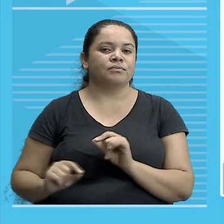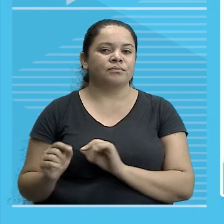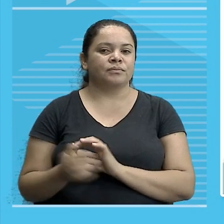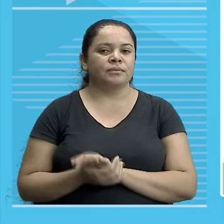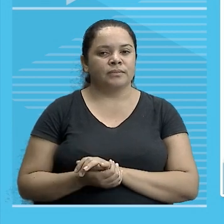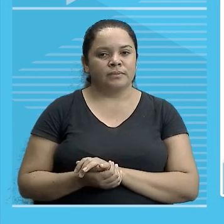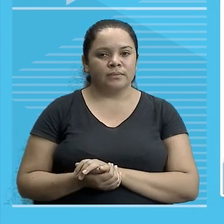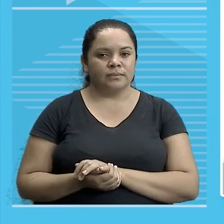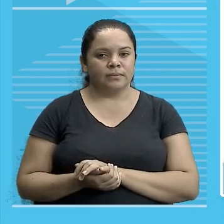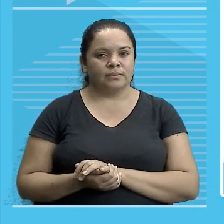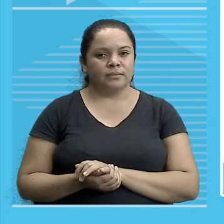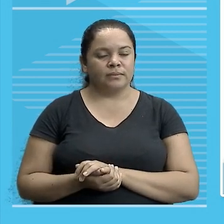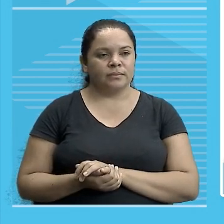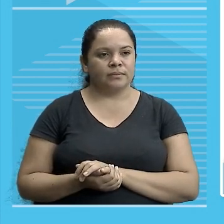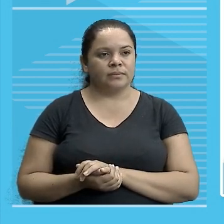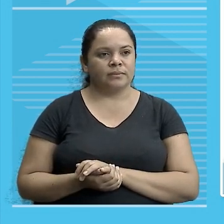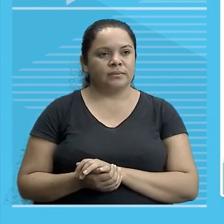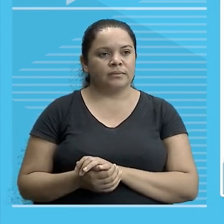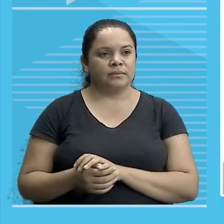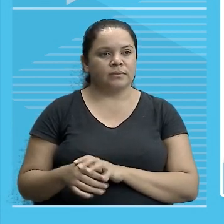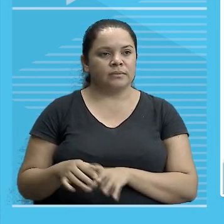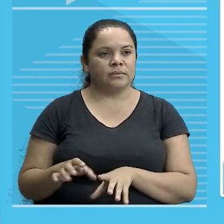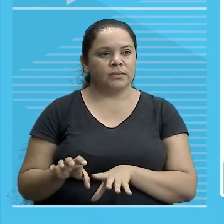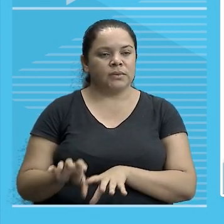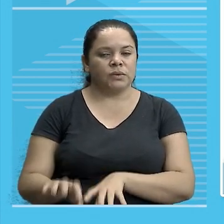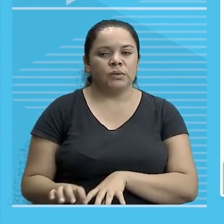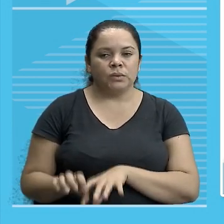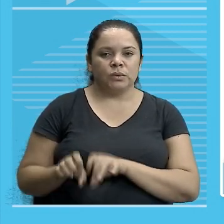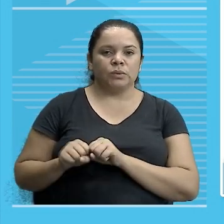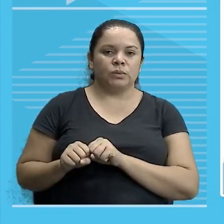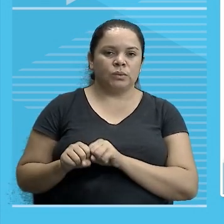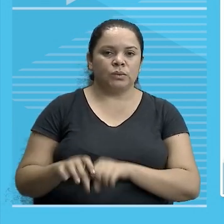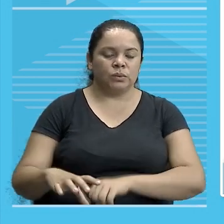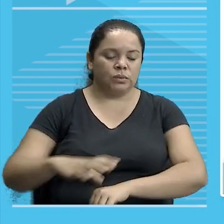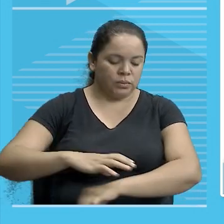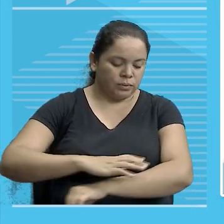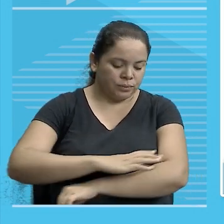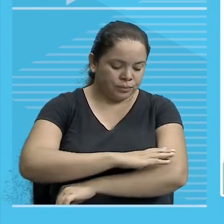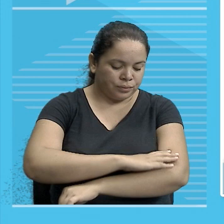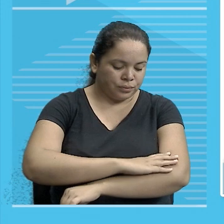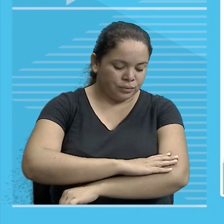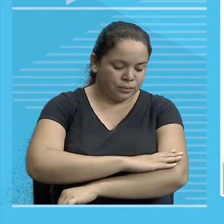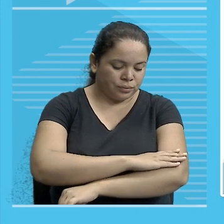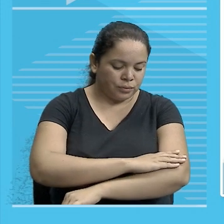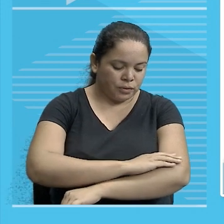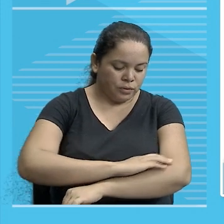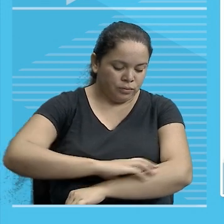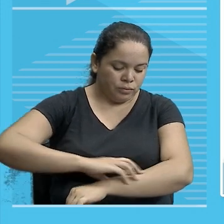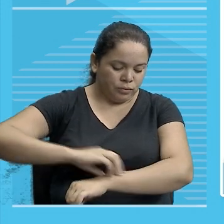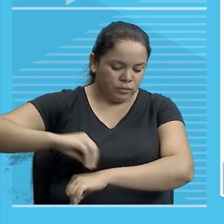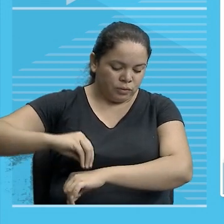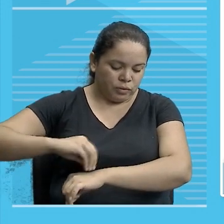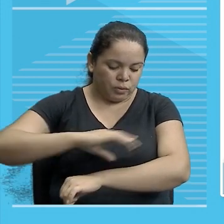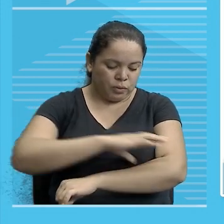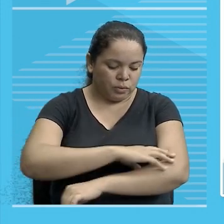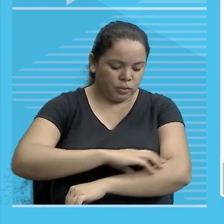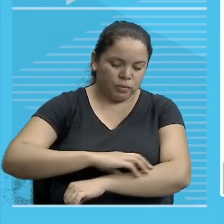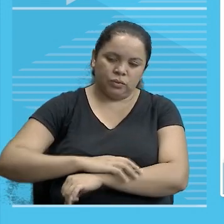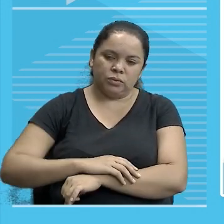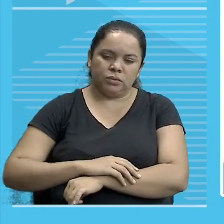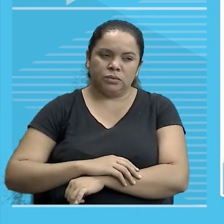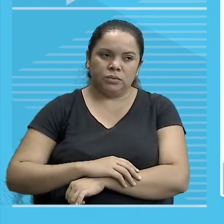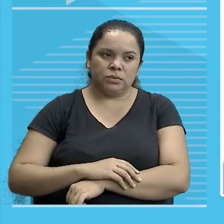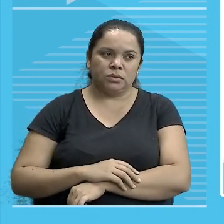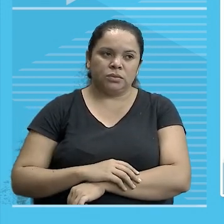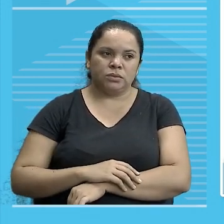movimentos de contração da musculatura lisa do nosso tubo digestório, nesse caso